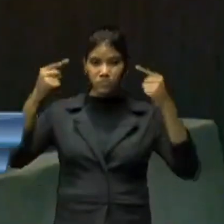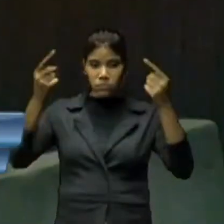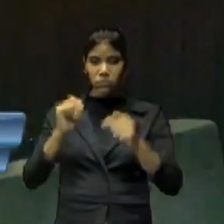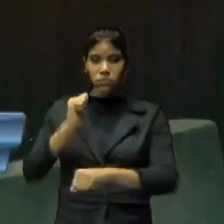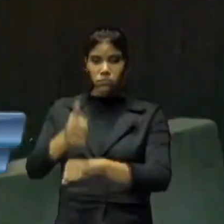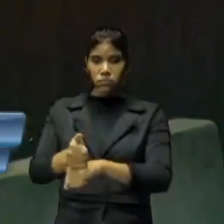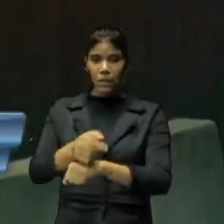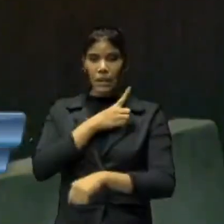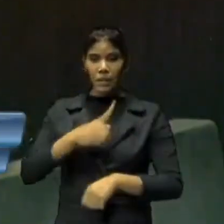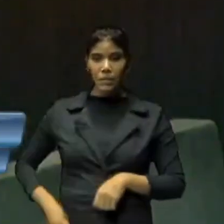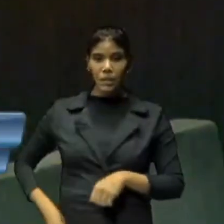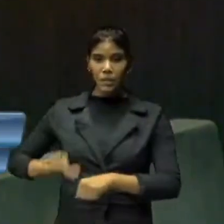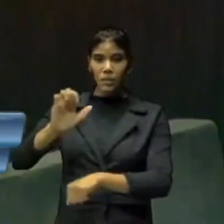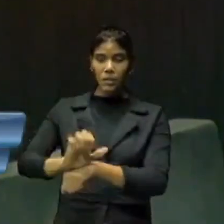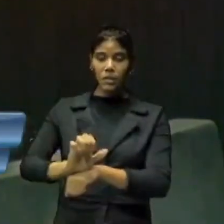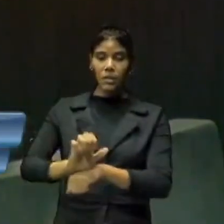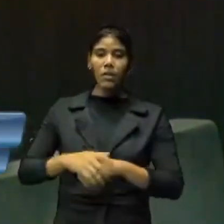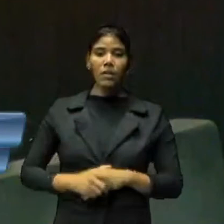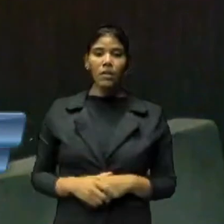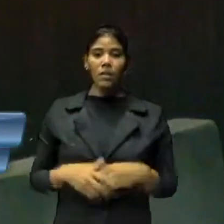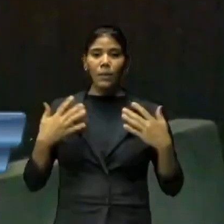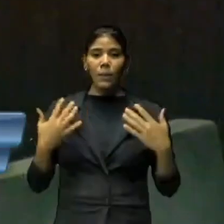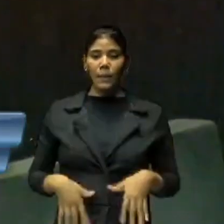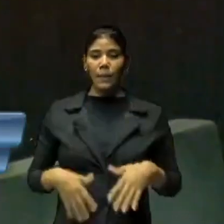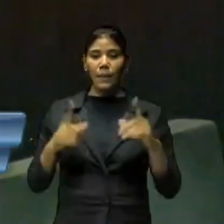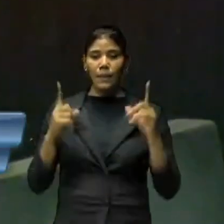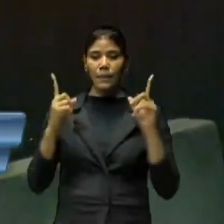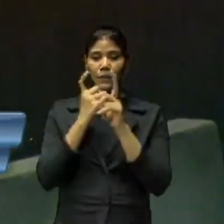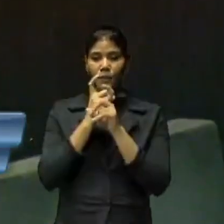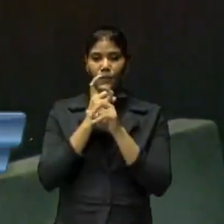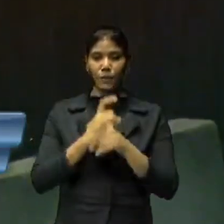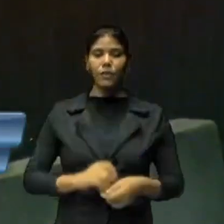reeleição a deputado estadual. Olha que isso é um exercício difícil, difícil.